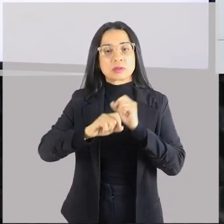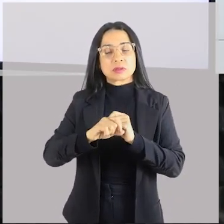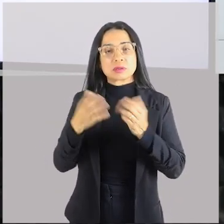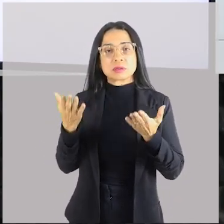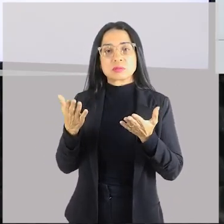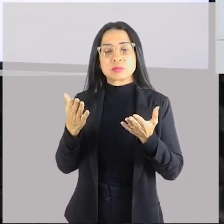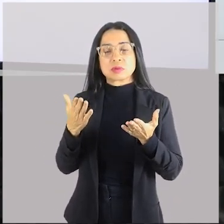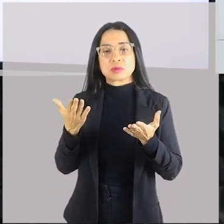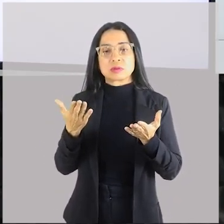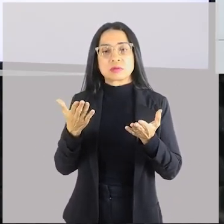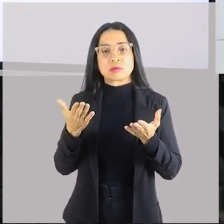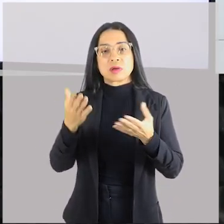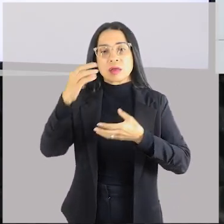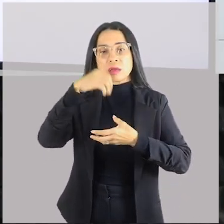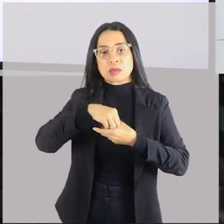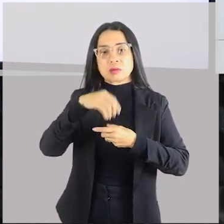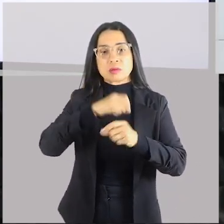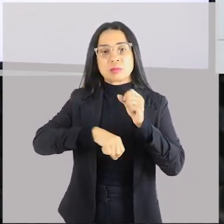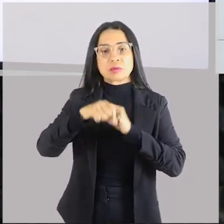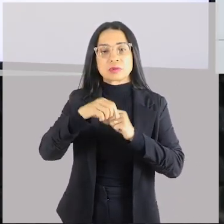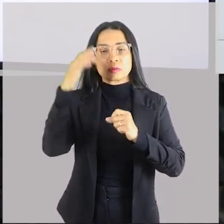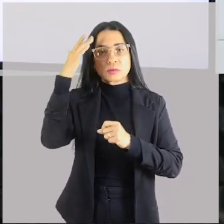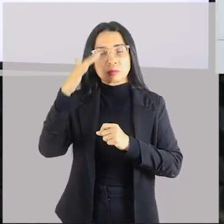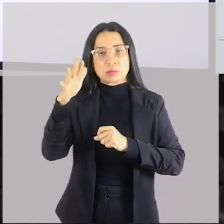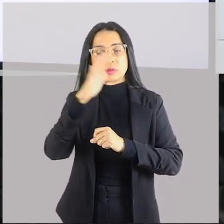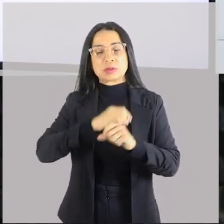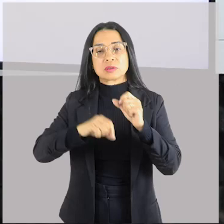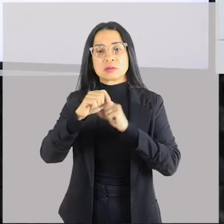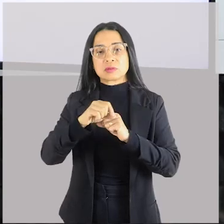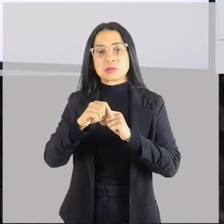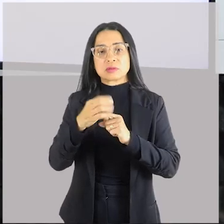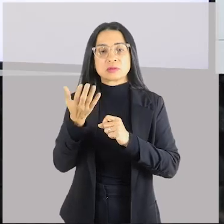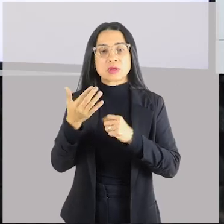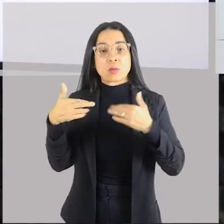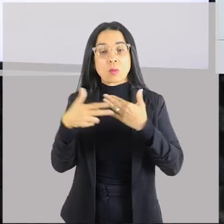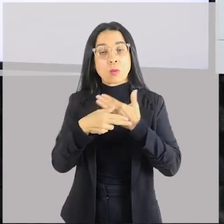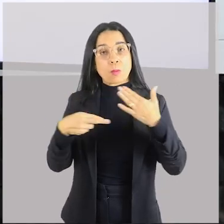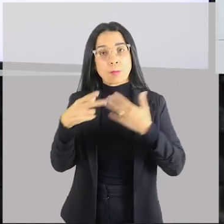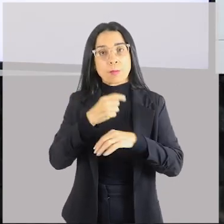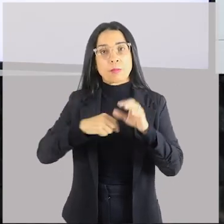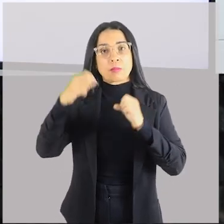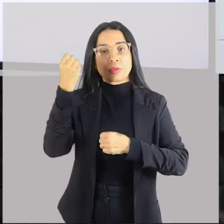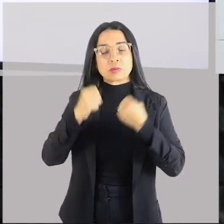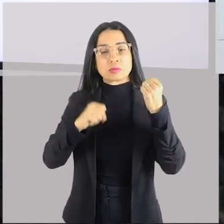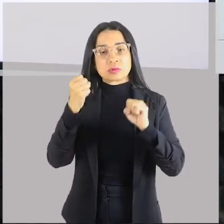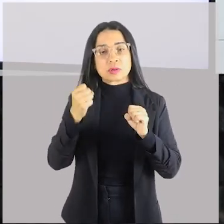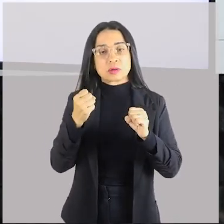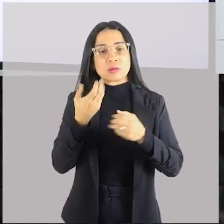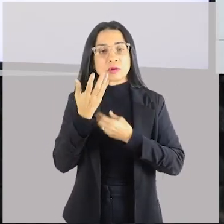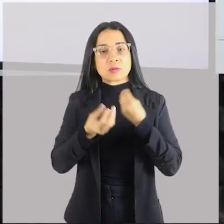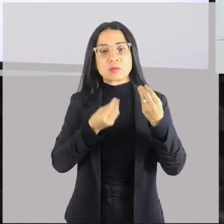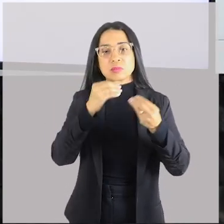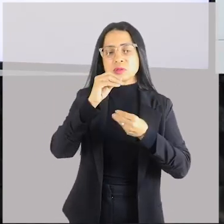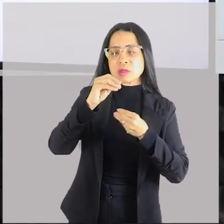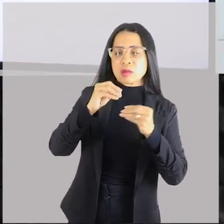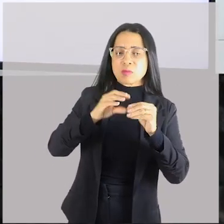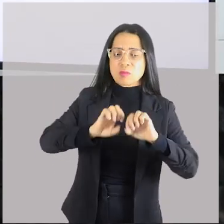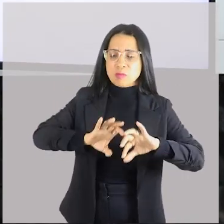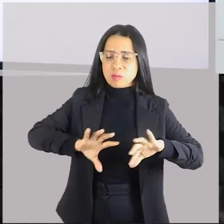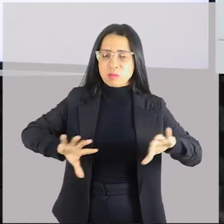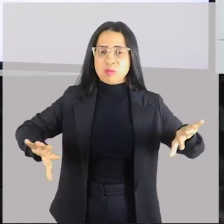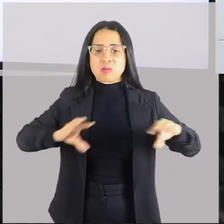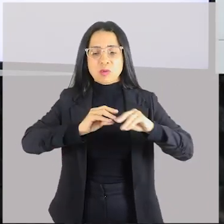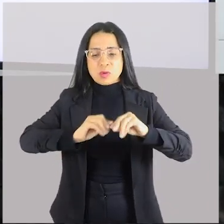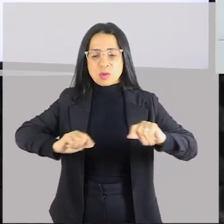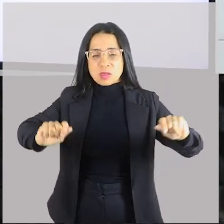Imaginário Urbano e industrial nas obras É como se eu desconstruído e reconstruí de maneira geométrica